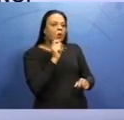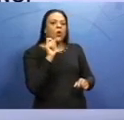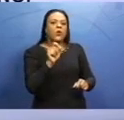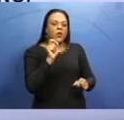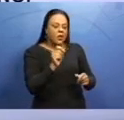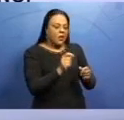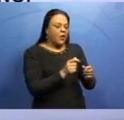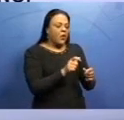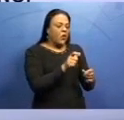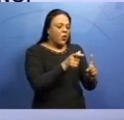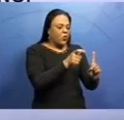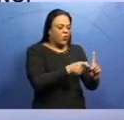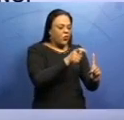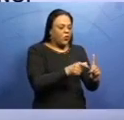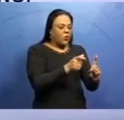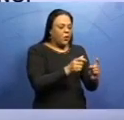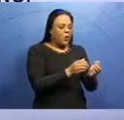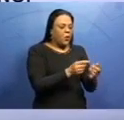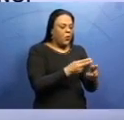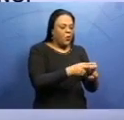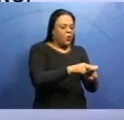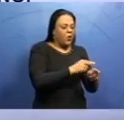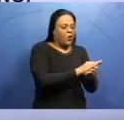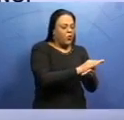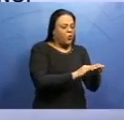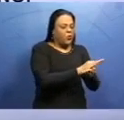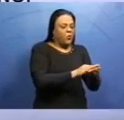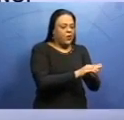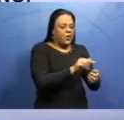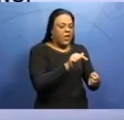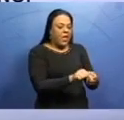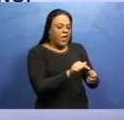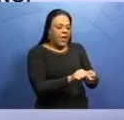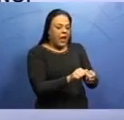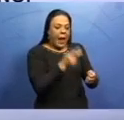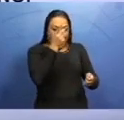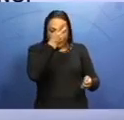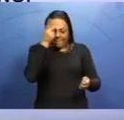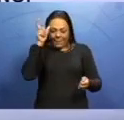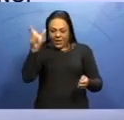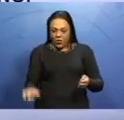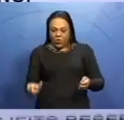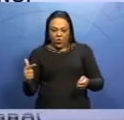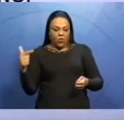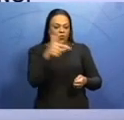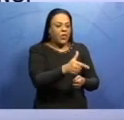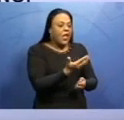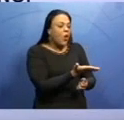com o brigadeiro? Ele foi comido, então ele não fez a ação. Ele sofreu.